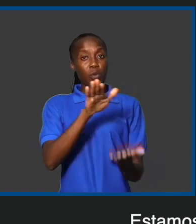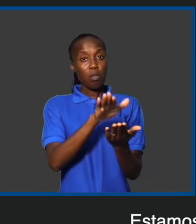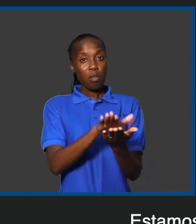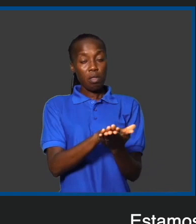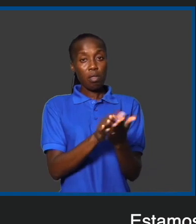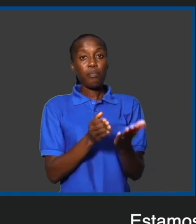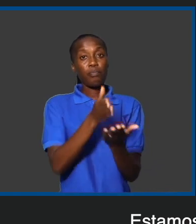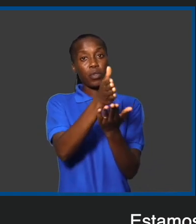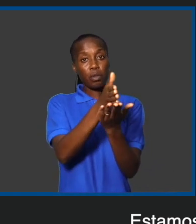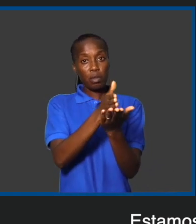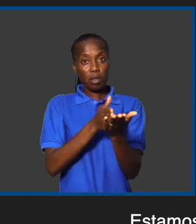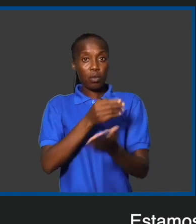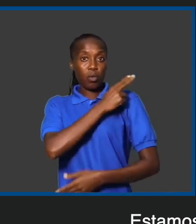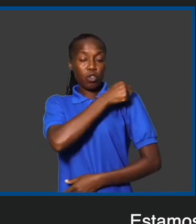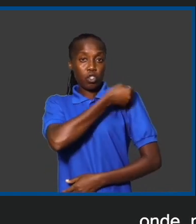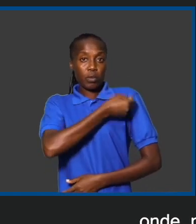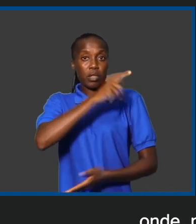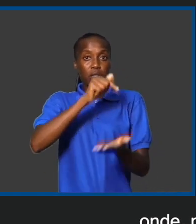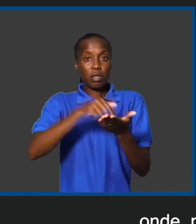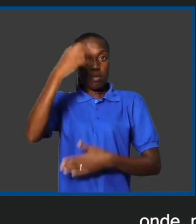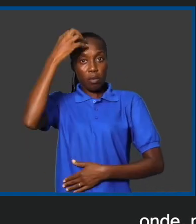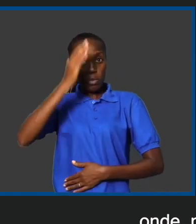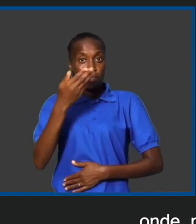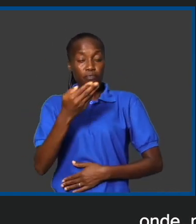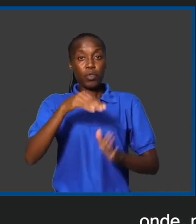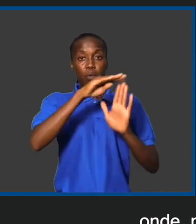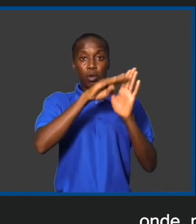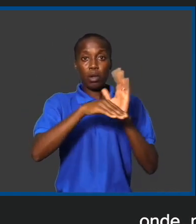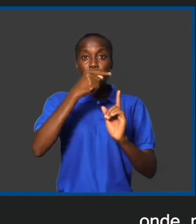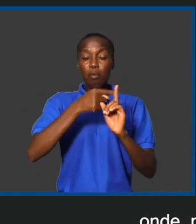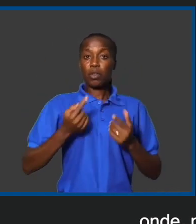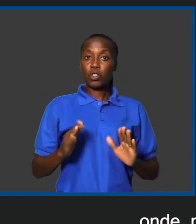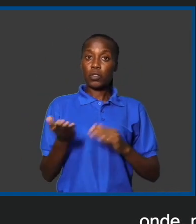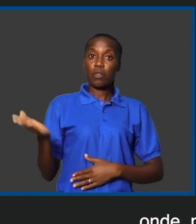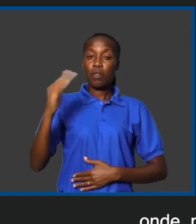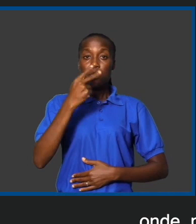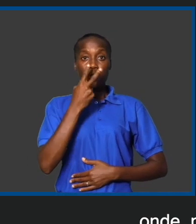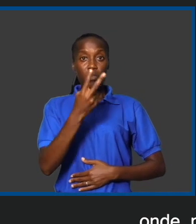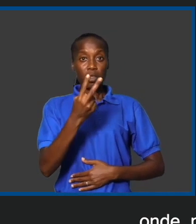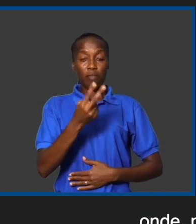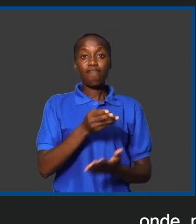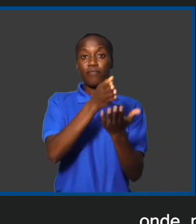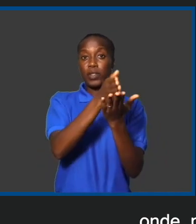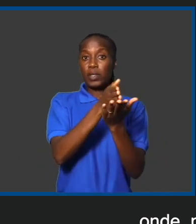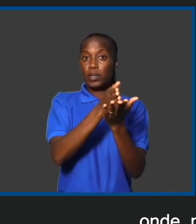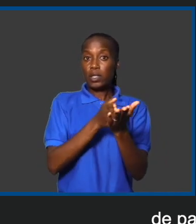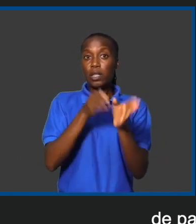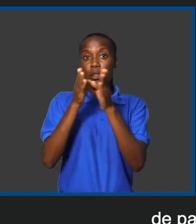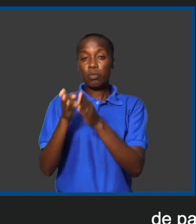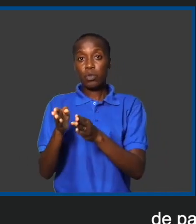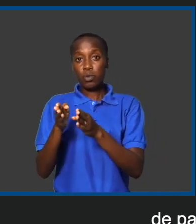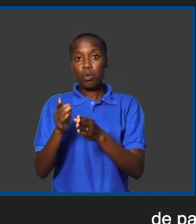Estamos no bloco operatório do Estado Central de Maputo, onde nesta edição de Mais Vida vamos acompanhar a cirurgia